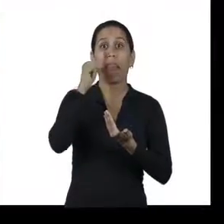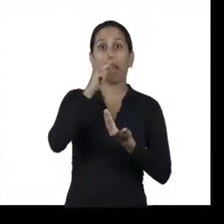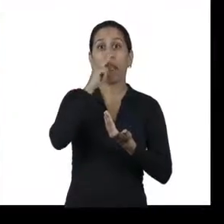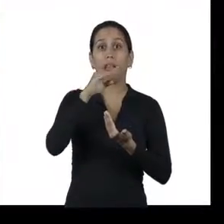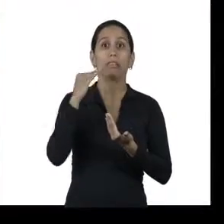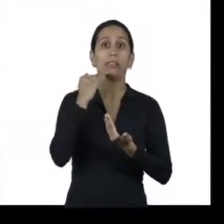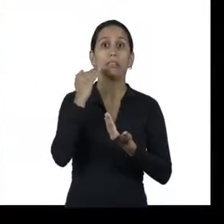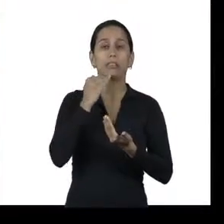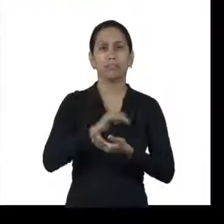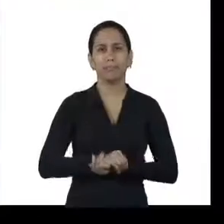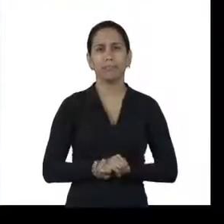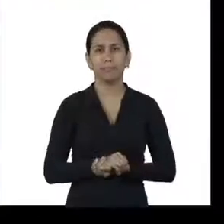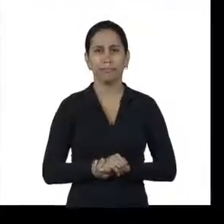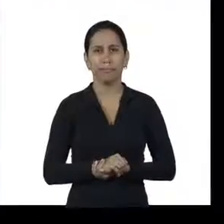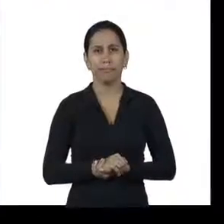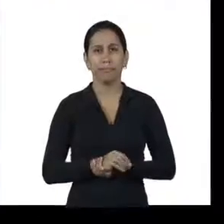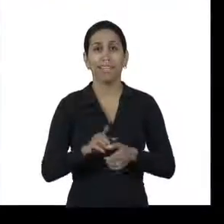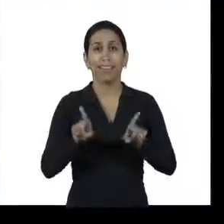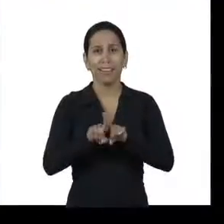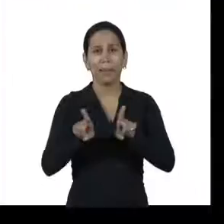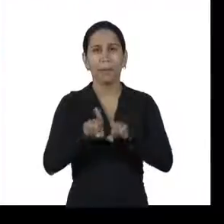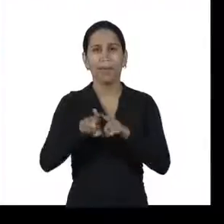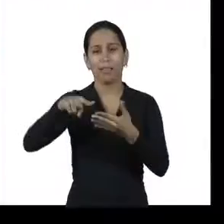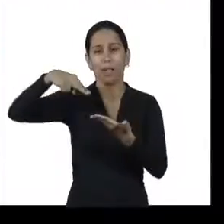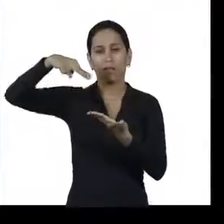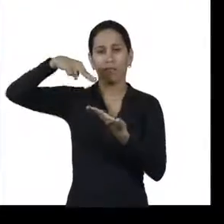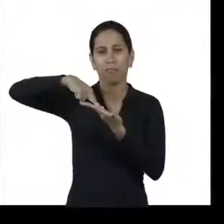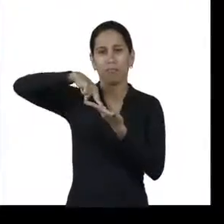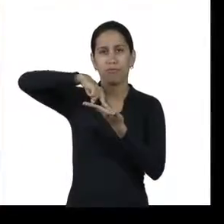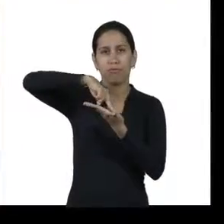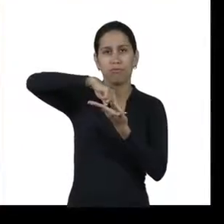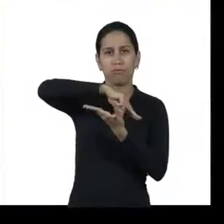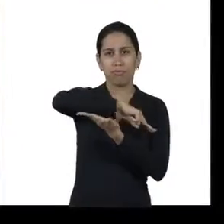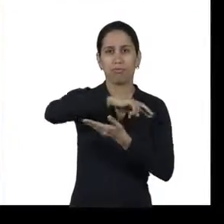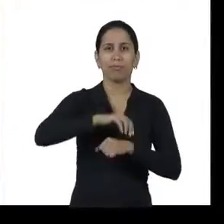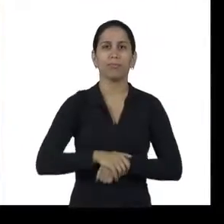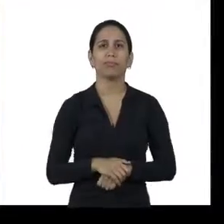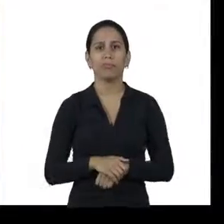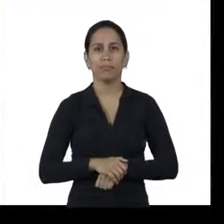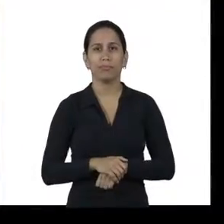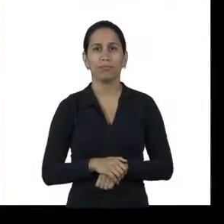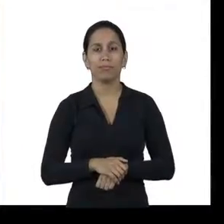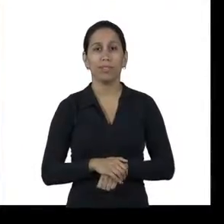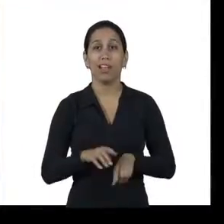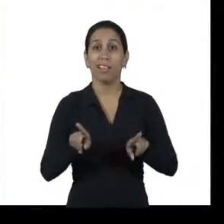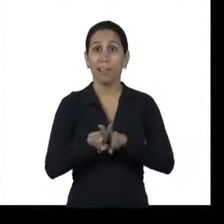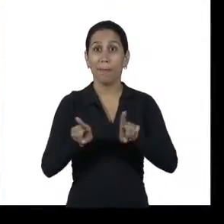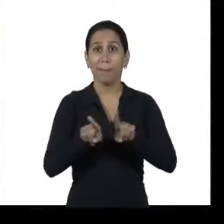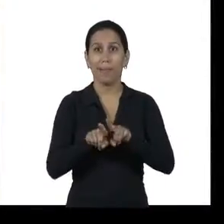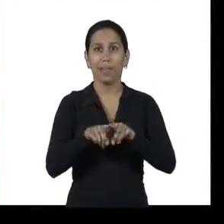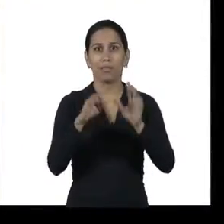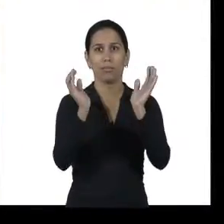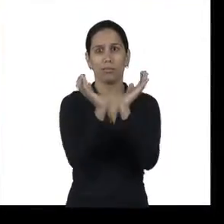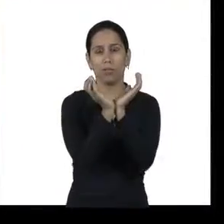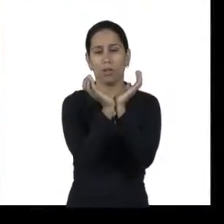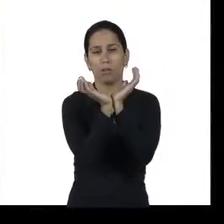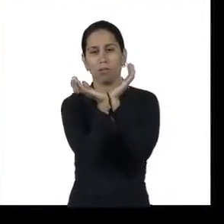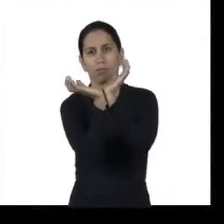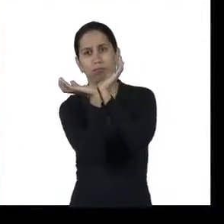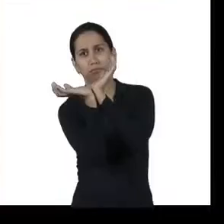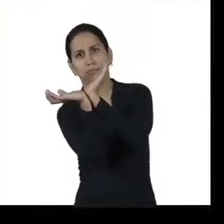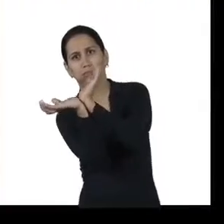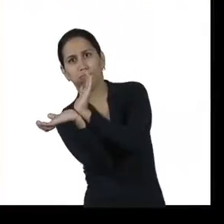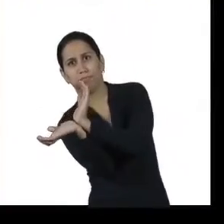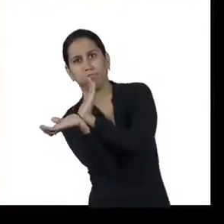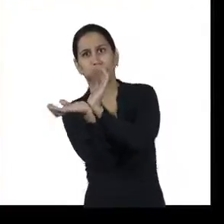revestimento antiaderente, sopro de ar ou aquecimento da caçamba para evitar a formação de carga morta e